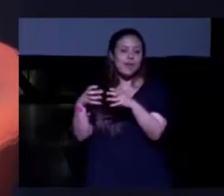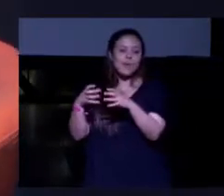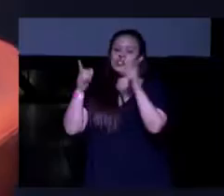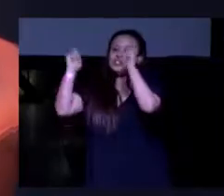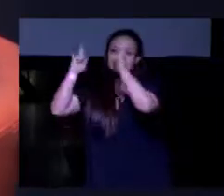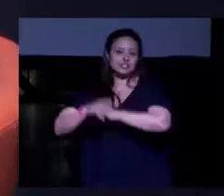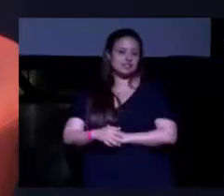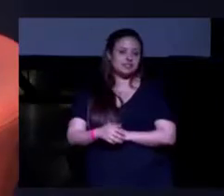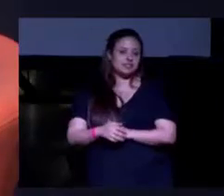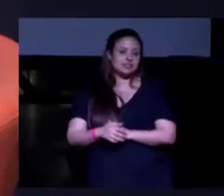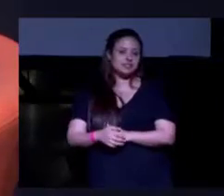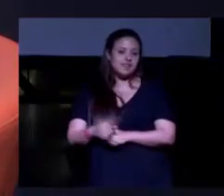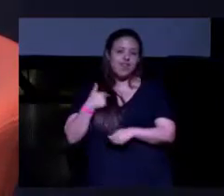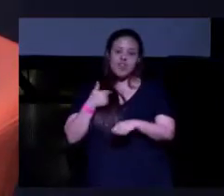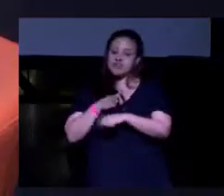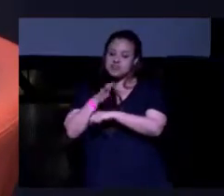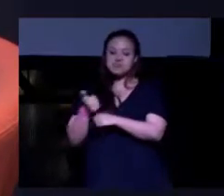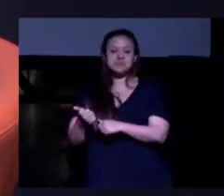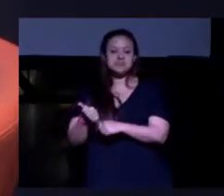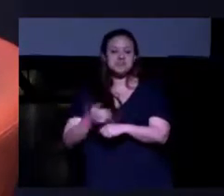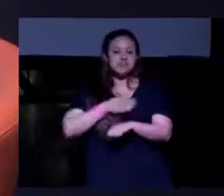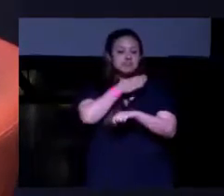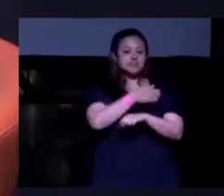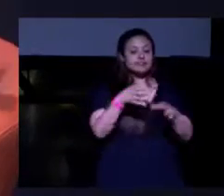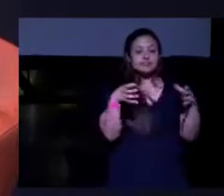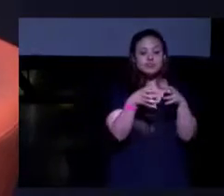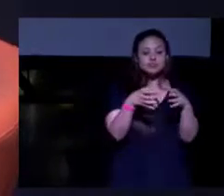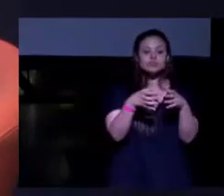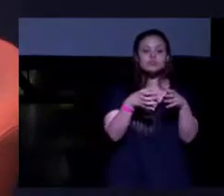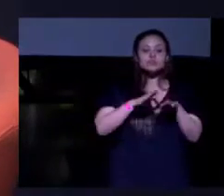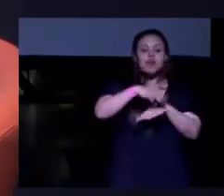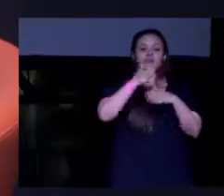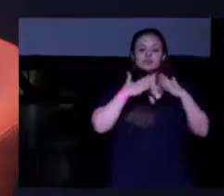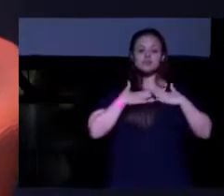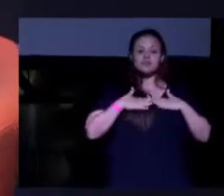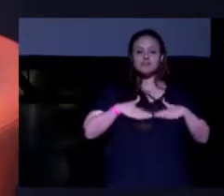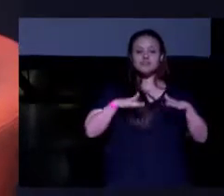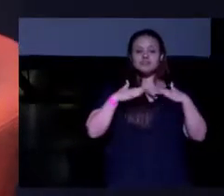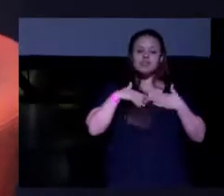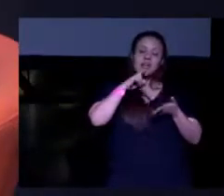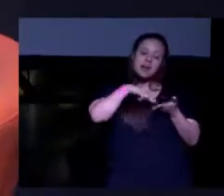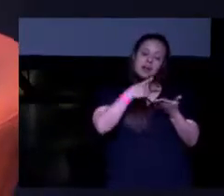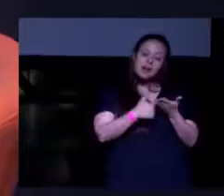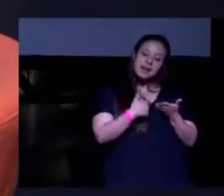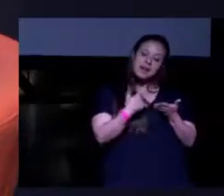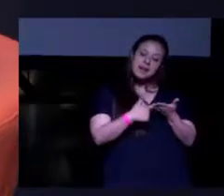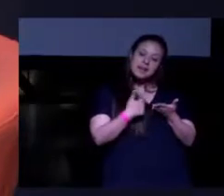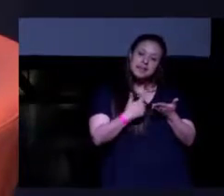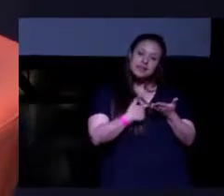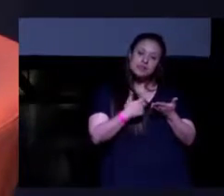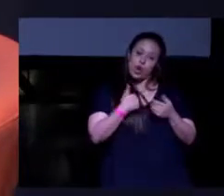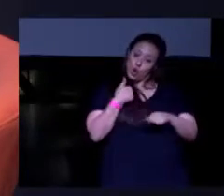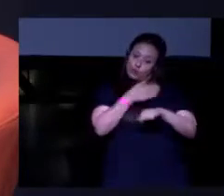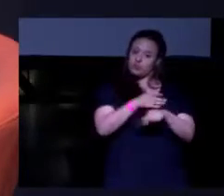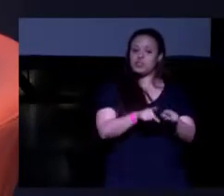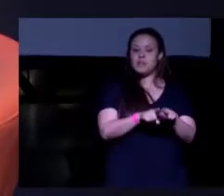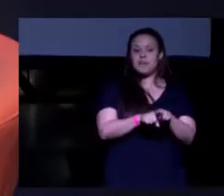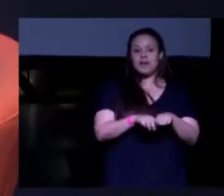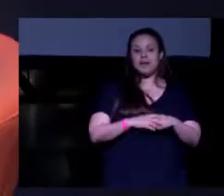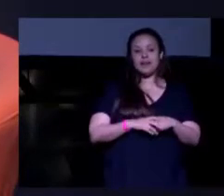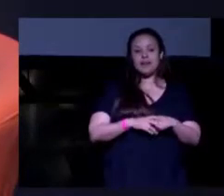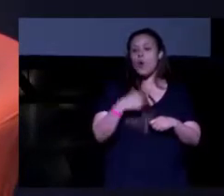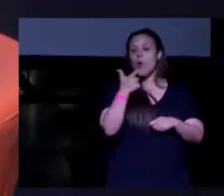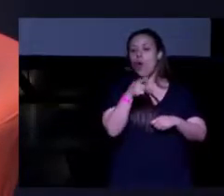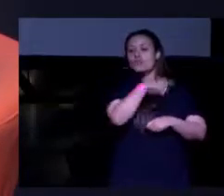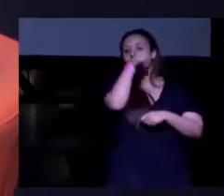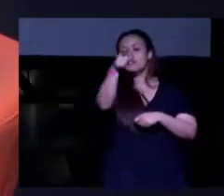jogar futebol. A vida é assim, né? Não precisa achar que as pessoas têm que te preencher completamente em tudo.